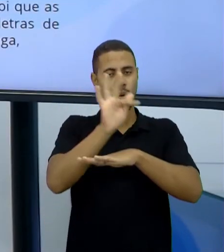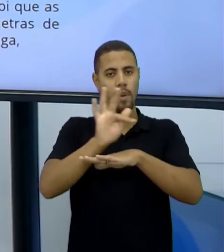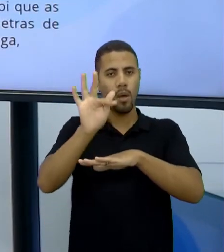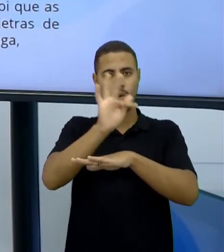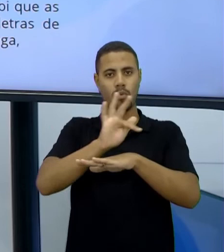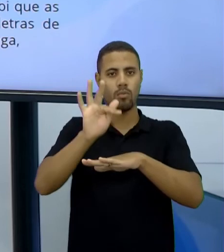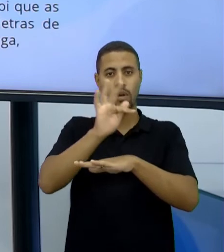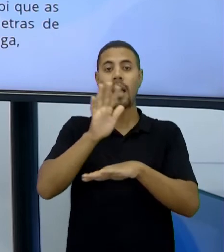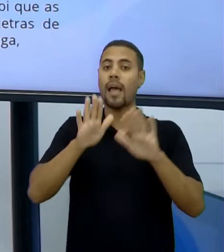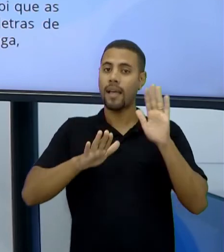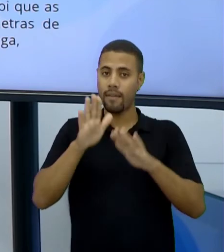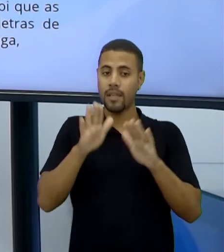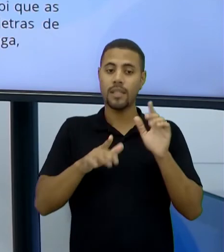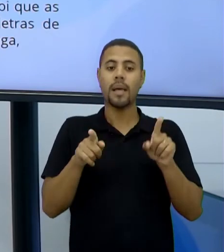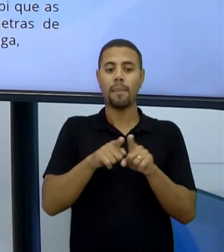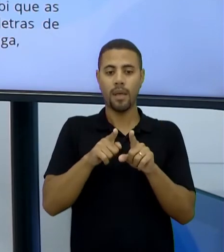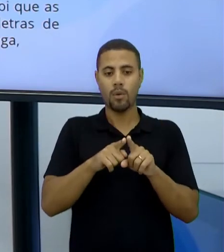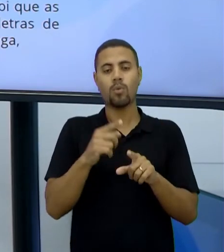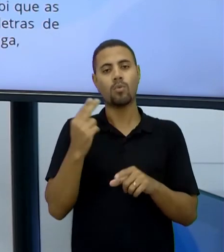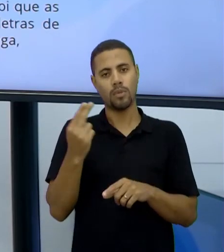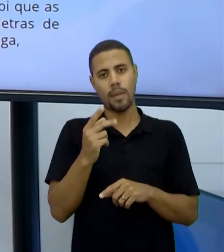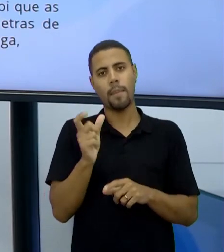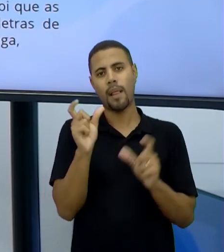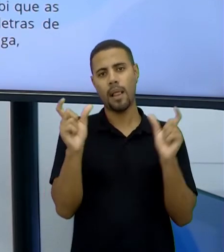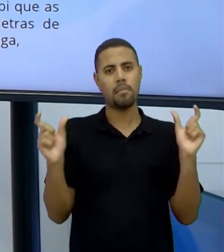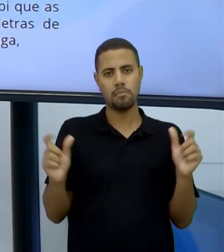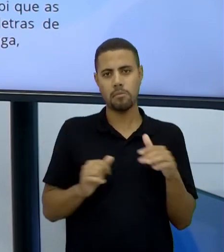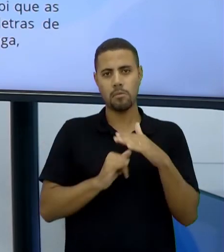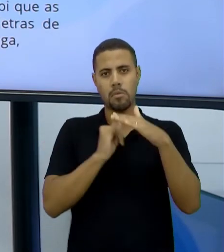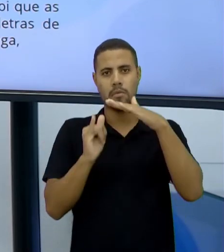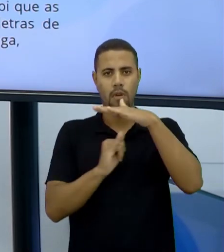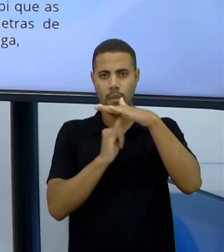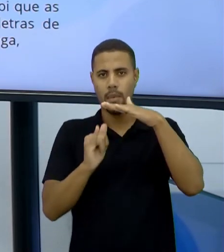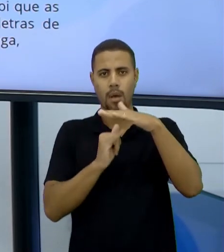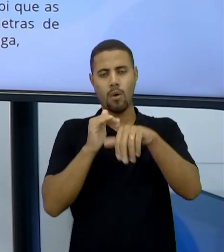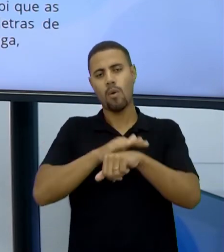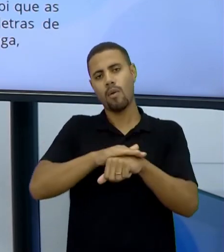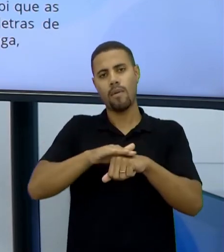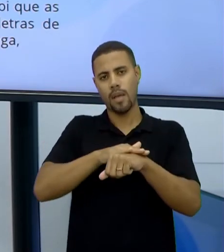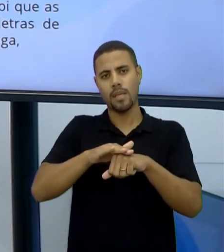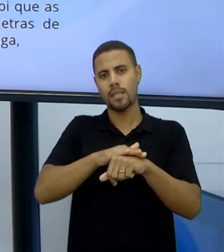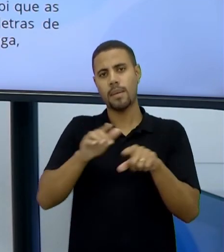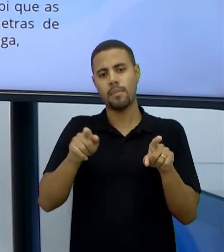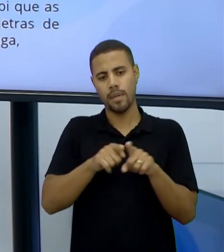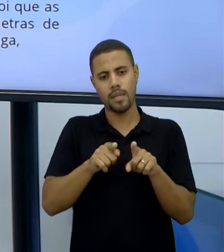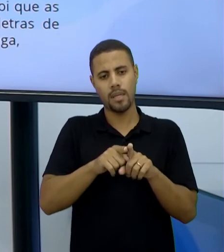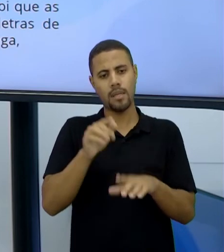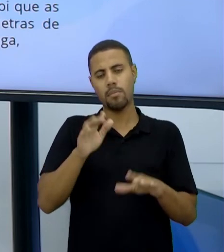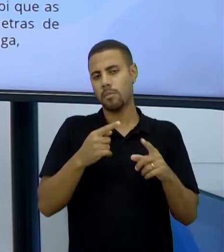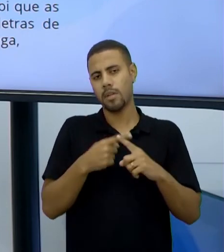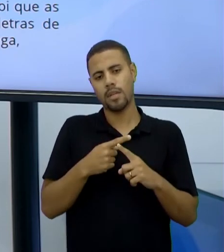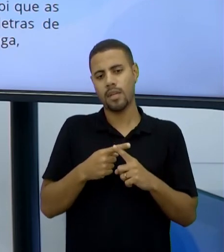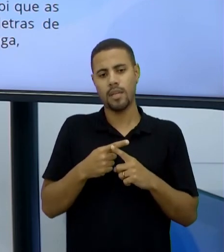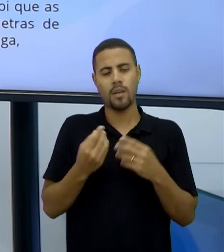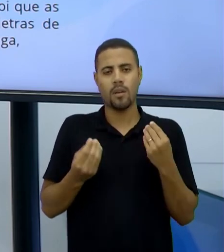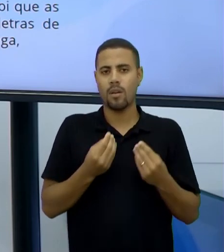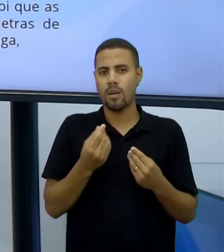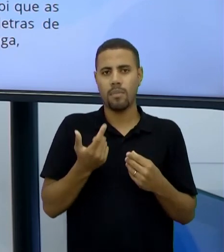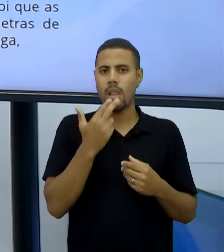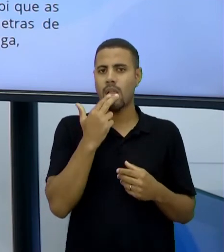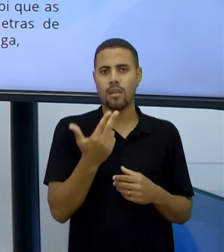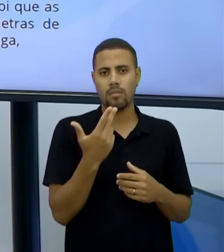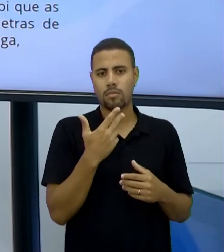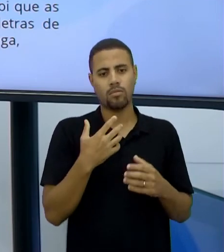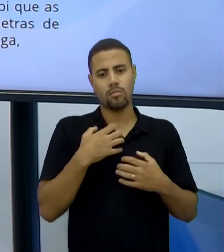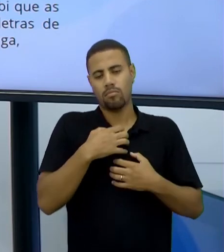há momentos que o Ricardo Azevedo também utiliza aí uma linguagem informal, até mesmo por conta da temática que